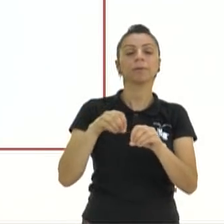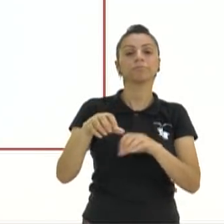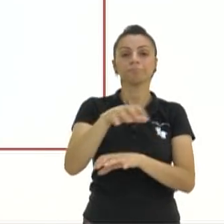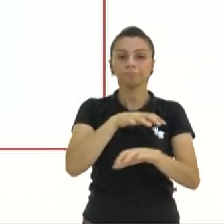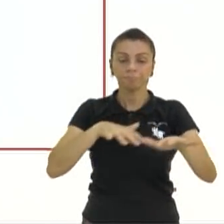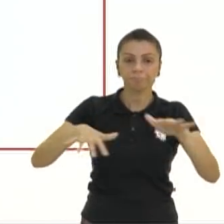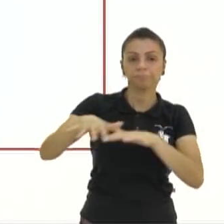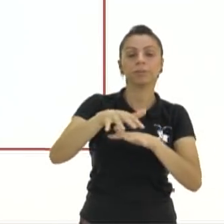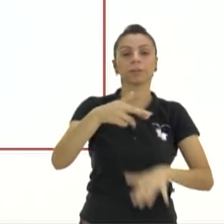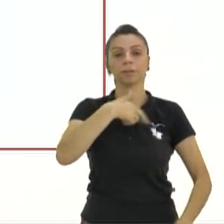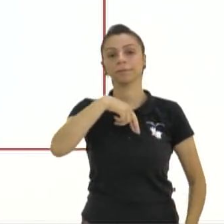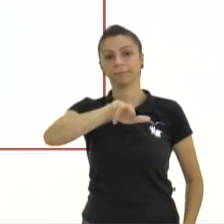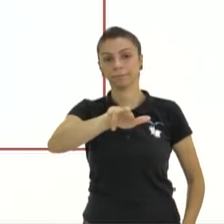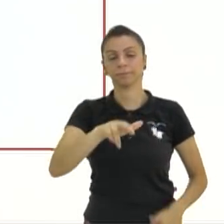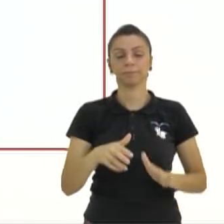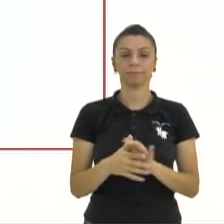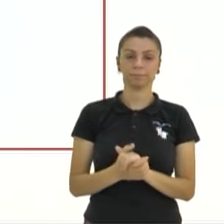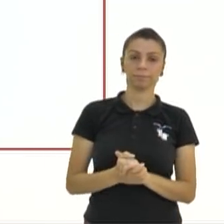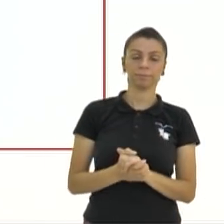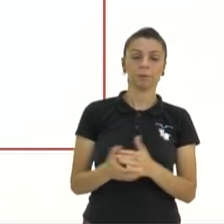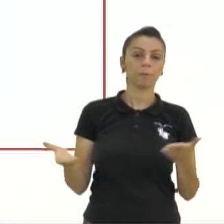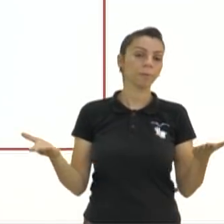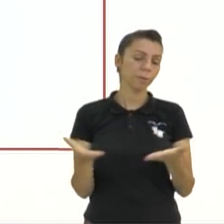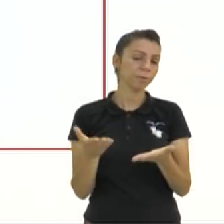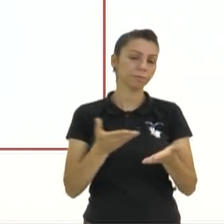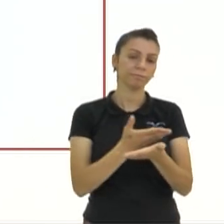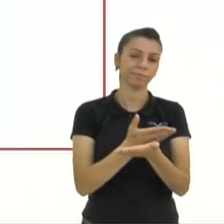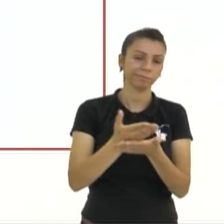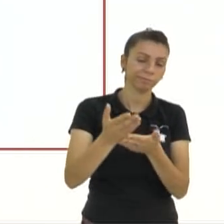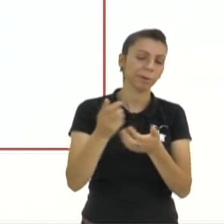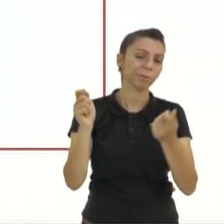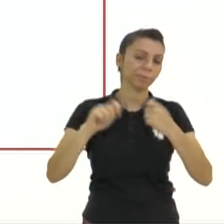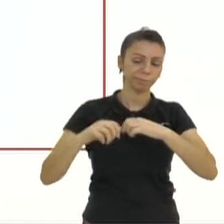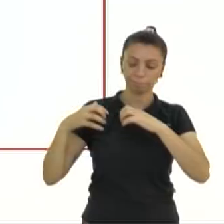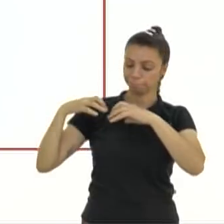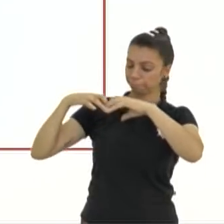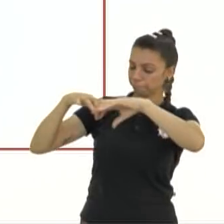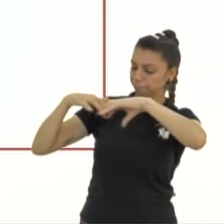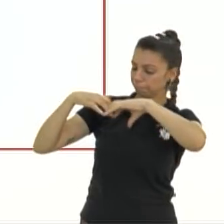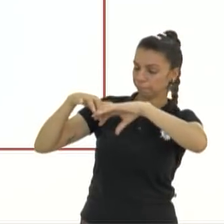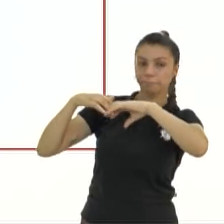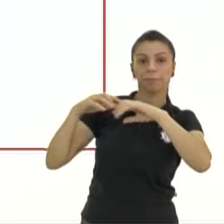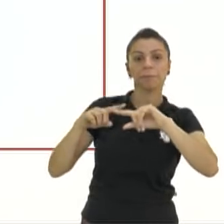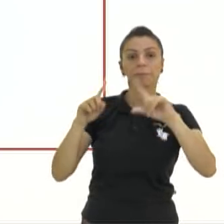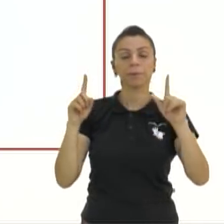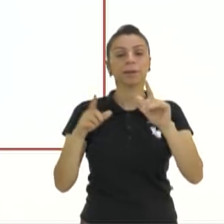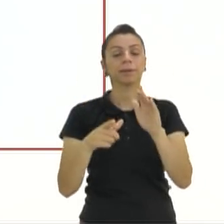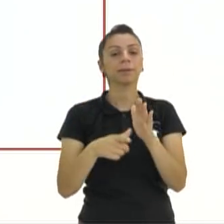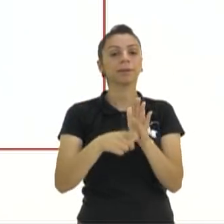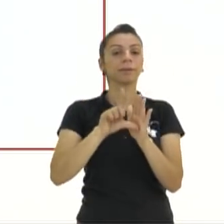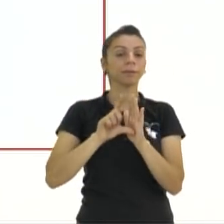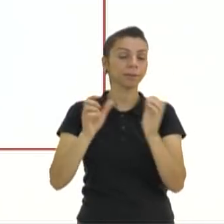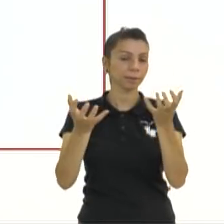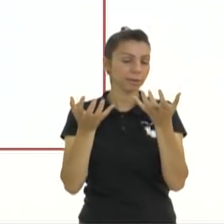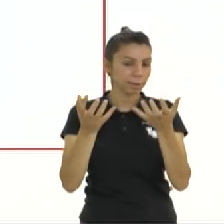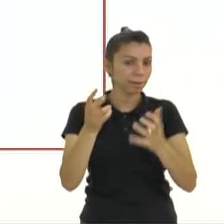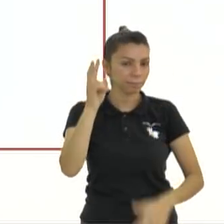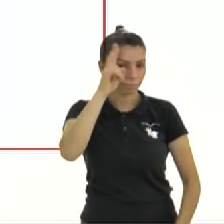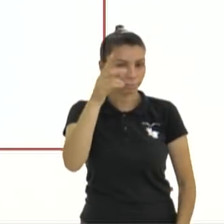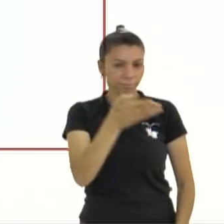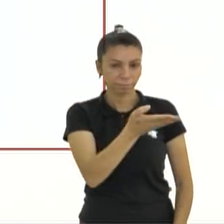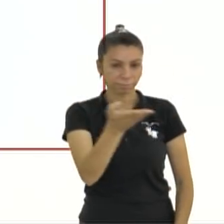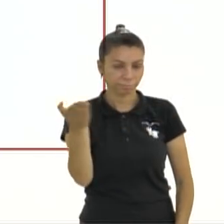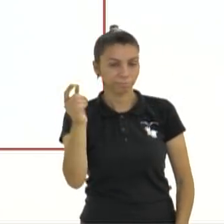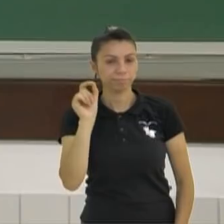religiosas. Vamos começar a nossa aula com algumas reflexões. Mas antes, quero lembrar vocês de pegar o seu caderno,